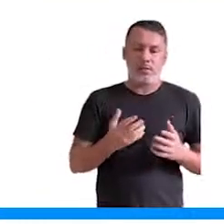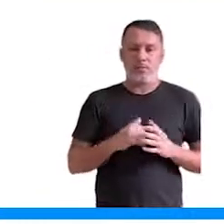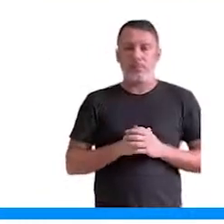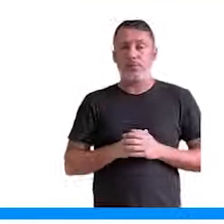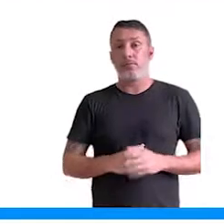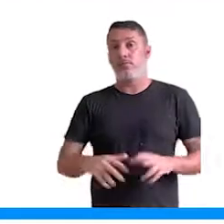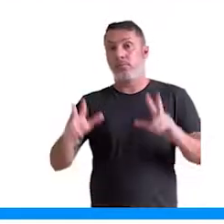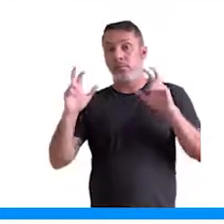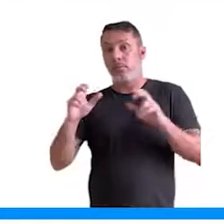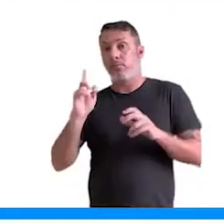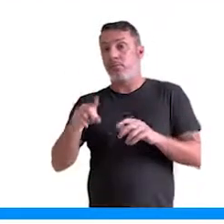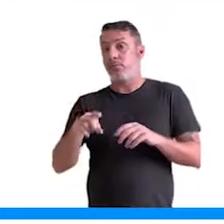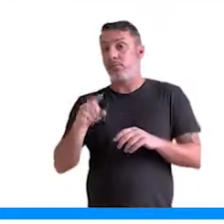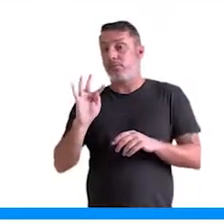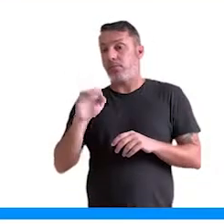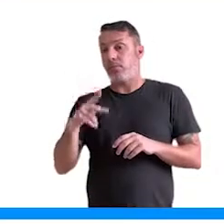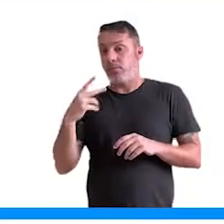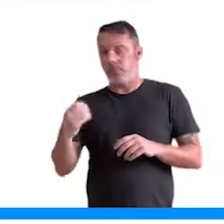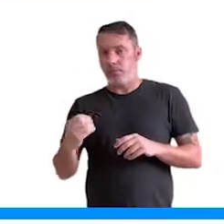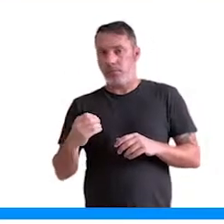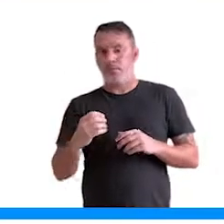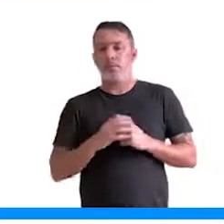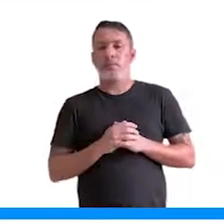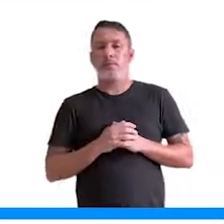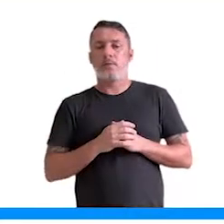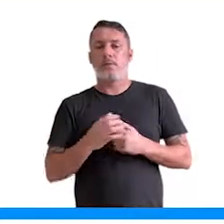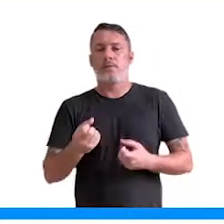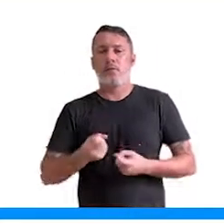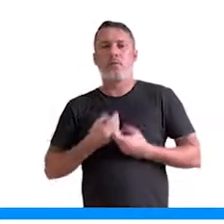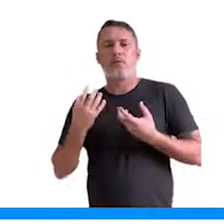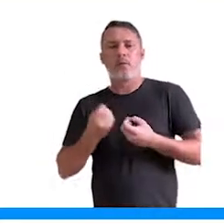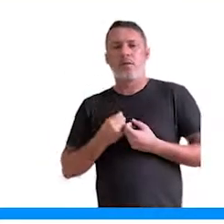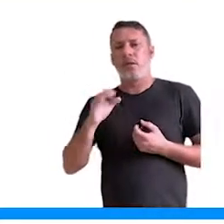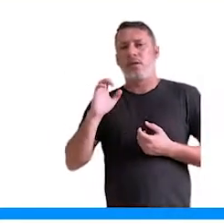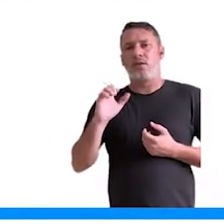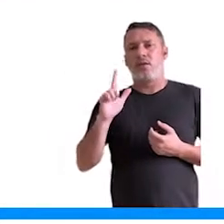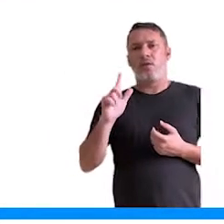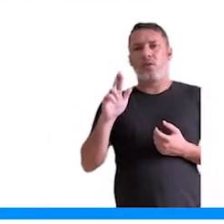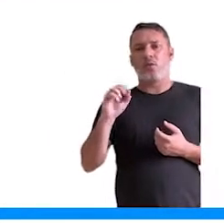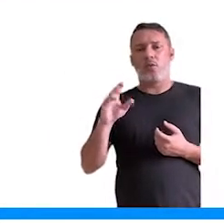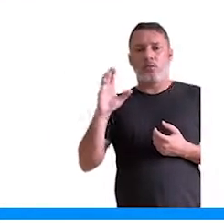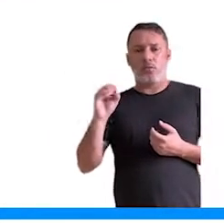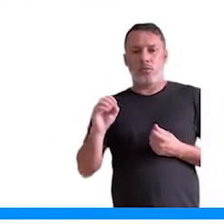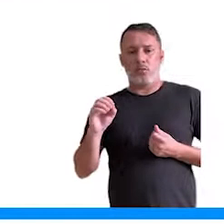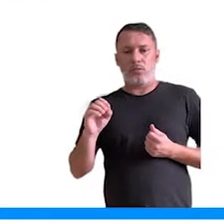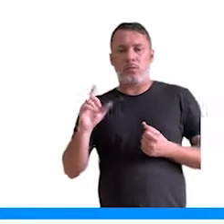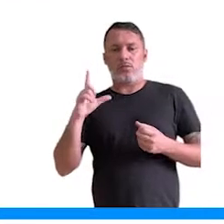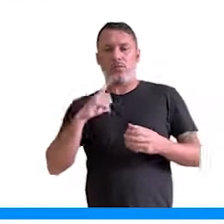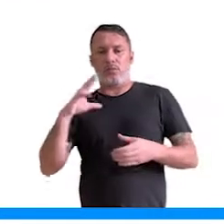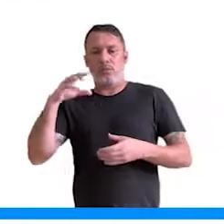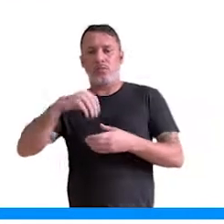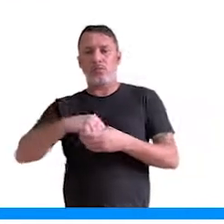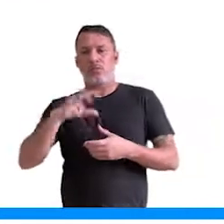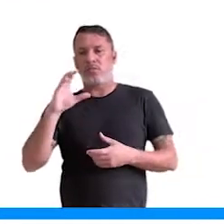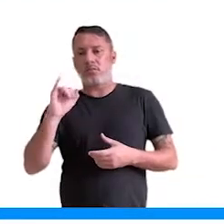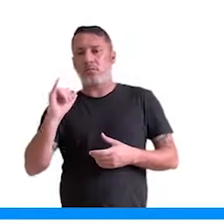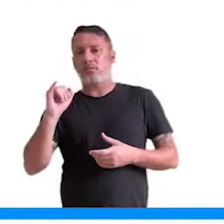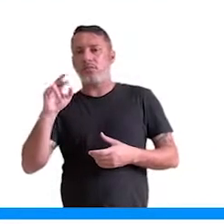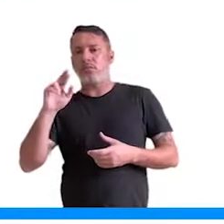Então tá falando aí sobre o tempo, né? O poema El Robo, de Circe Maia, poetisa